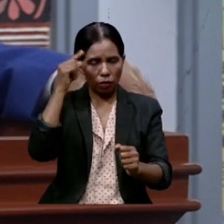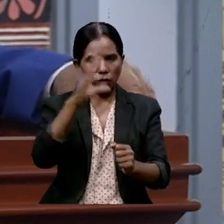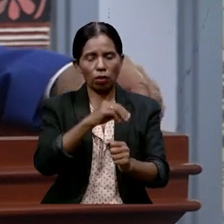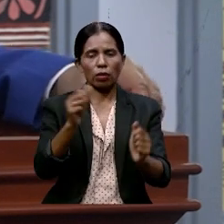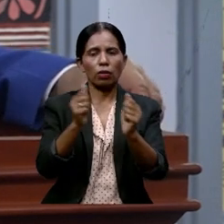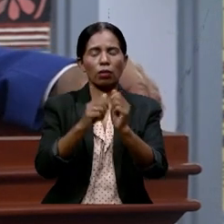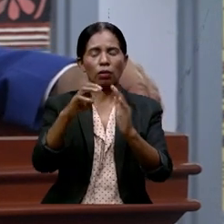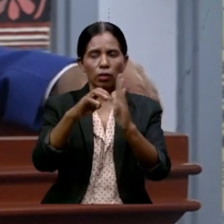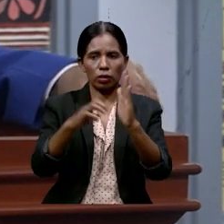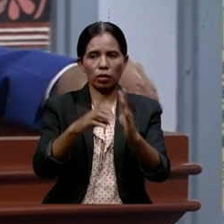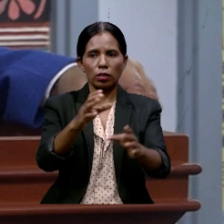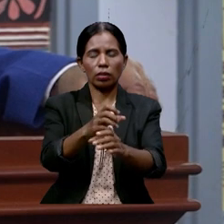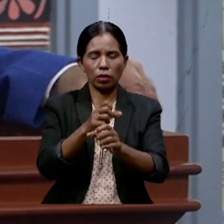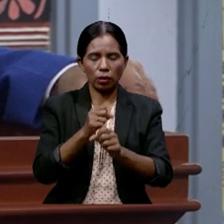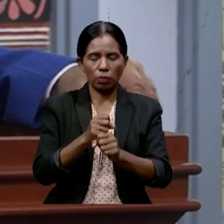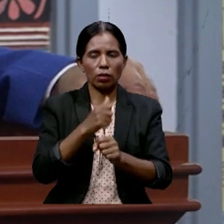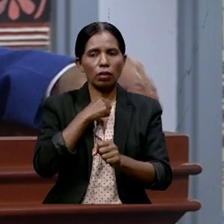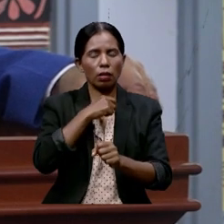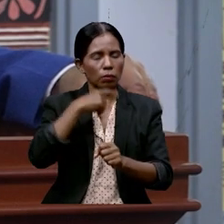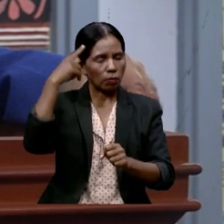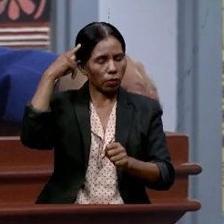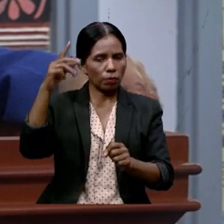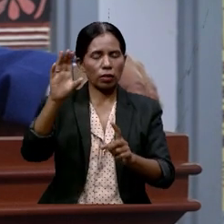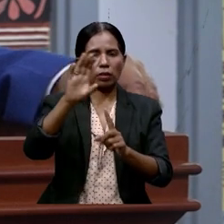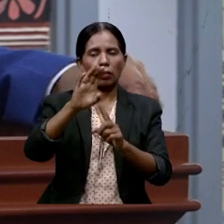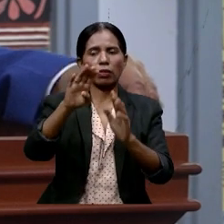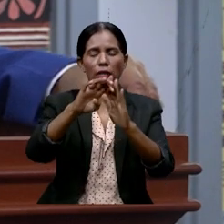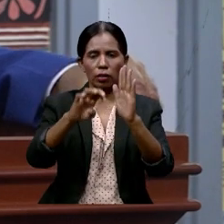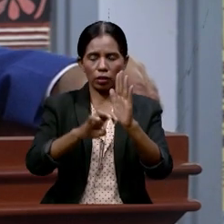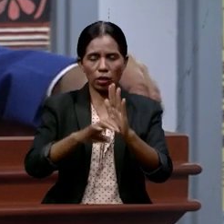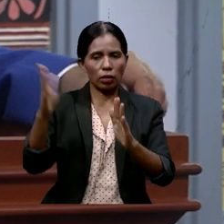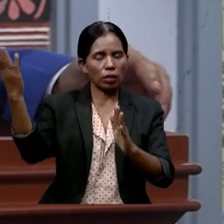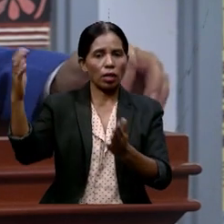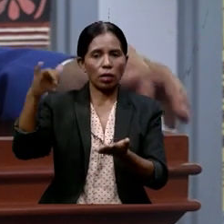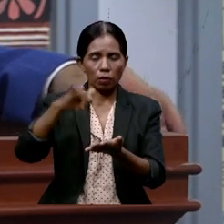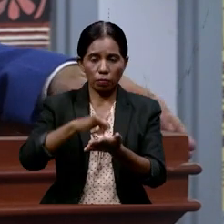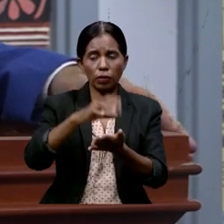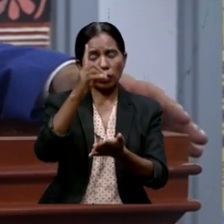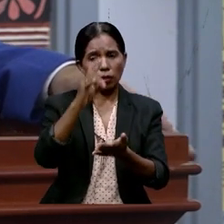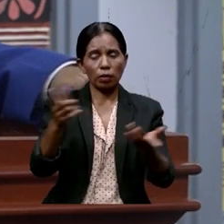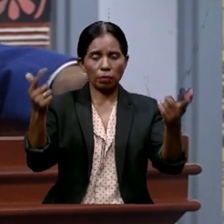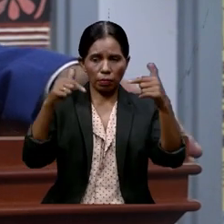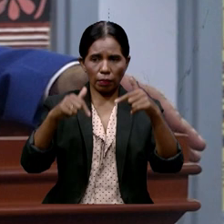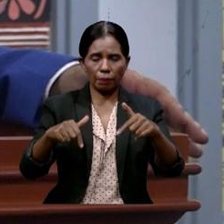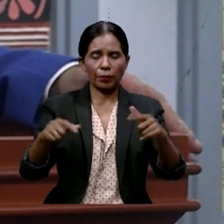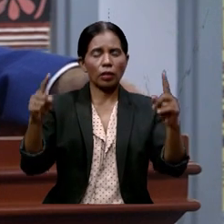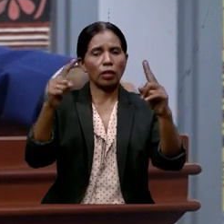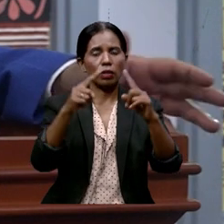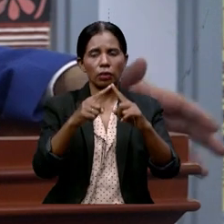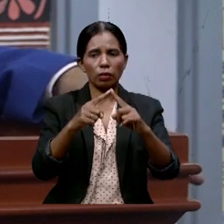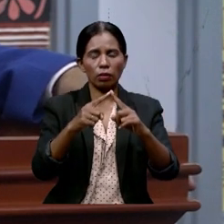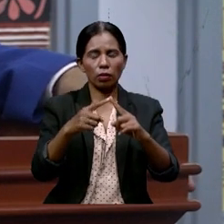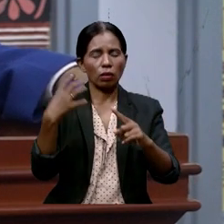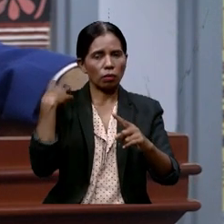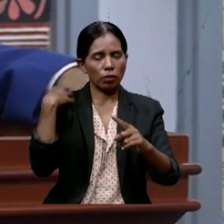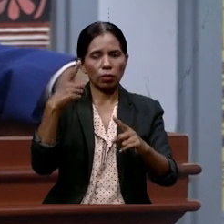se simo, a Papa nessa chefe do Estado, e a aeroporto Dili. Depois de Maite, a Totia, a Palácio,